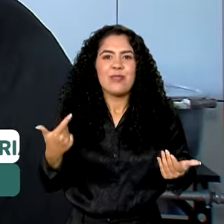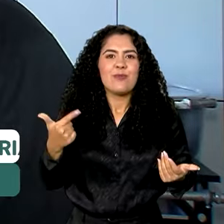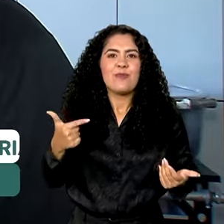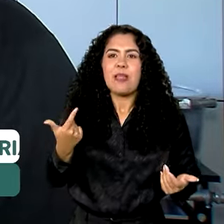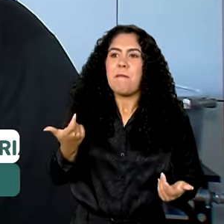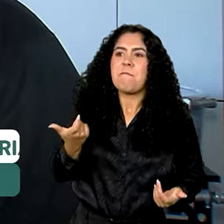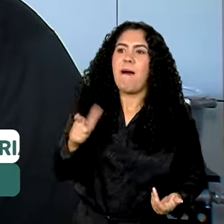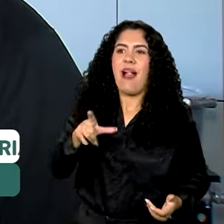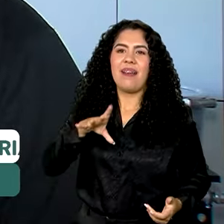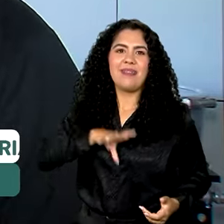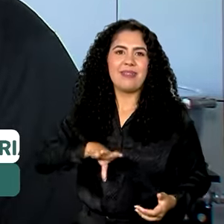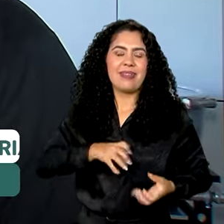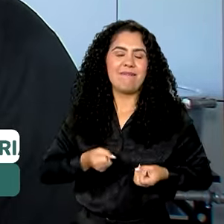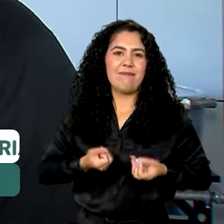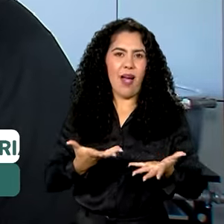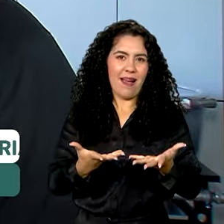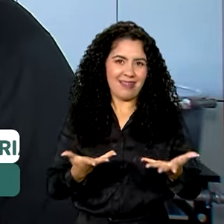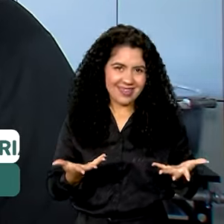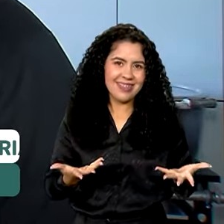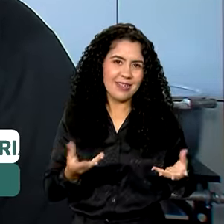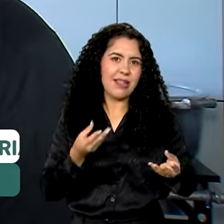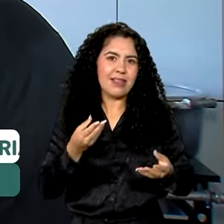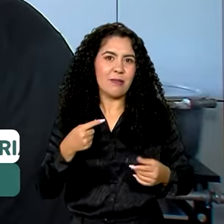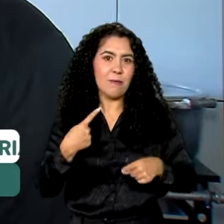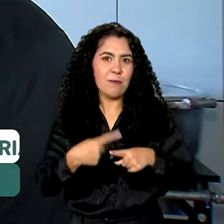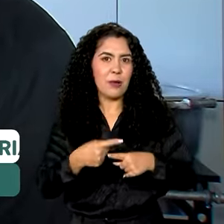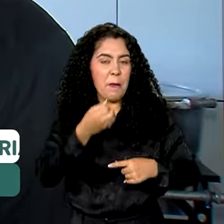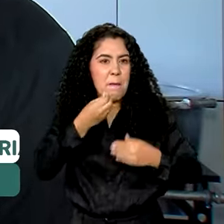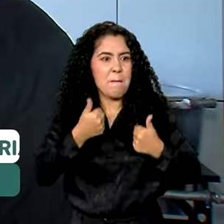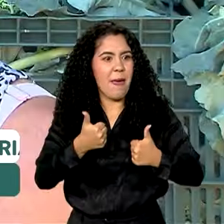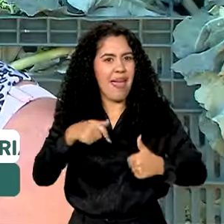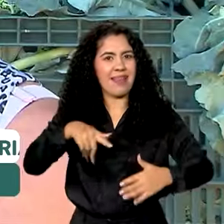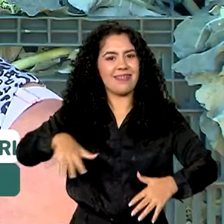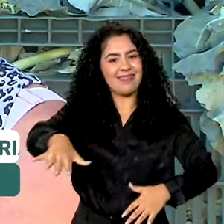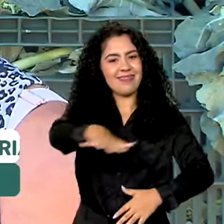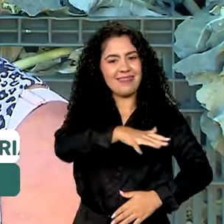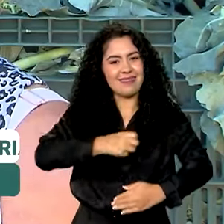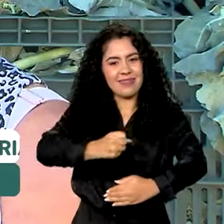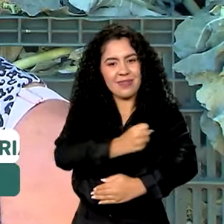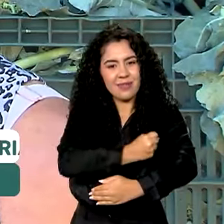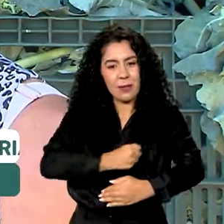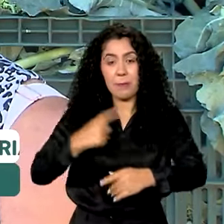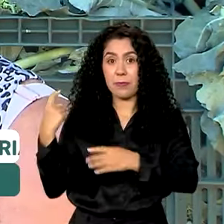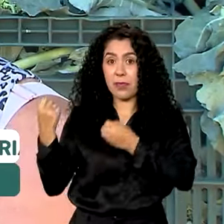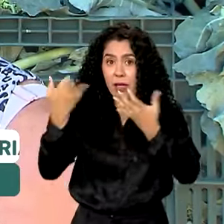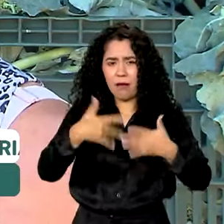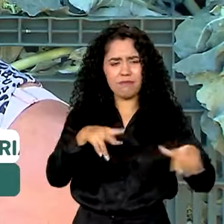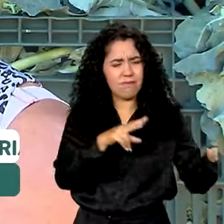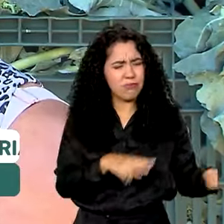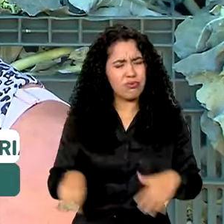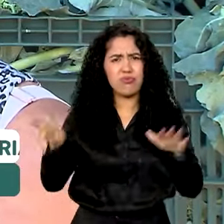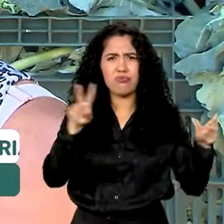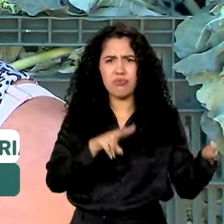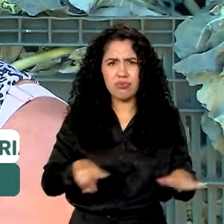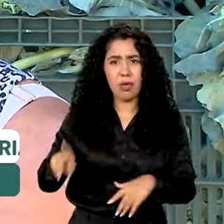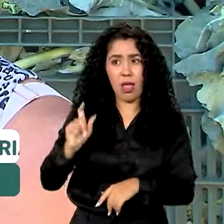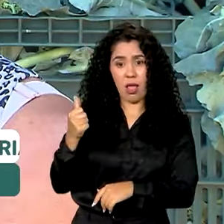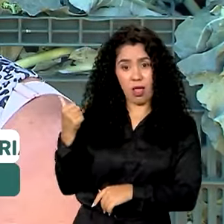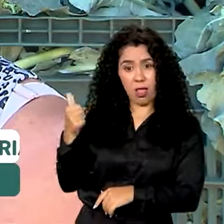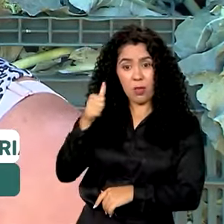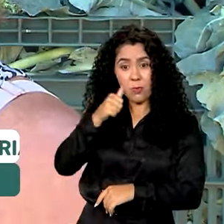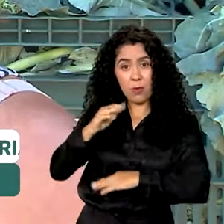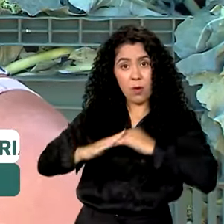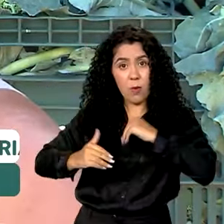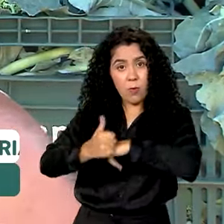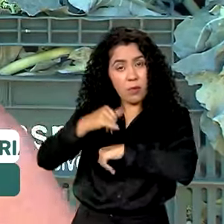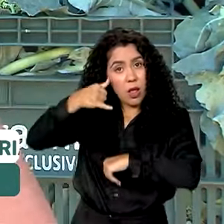não tem nem palavras para dizer como faz bem essa cozinha para a comunidade. Toda semana, essa agricultora familiar, que